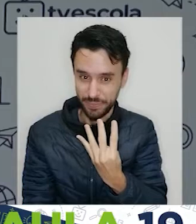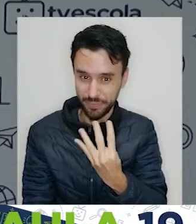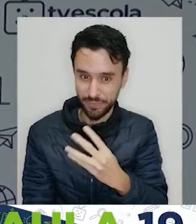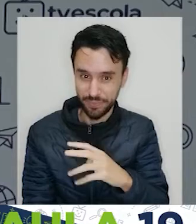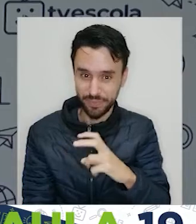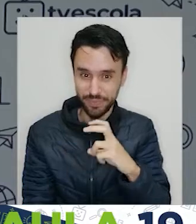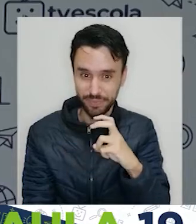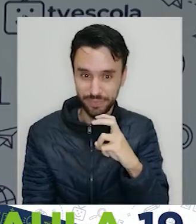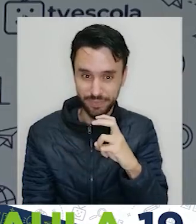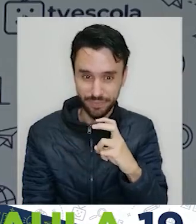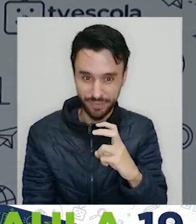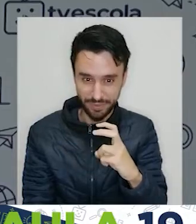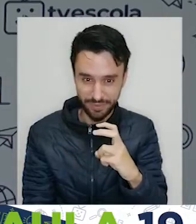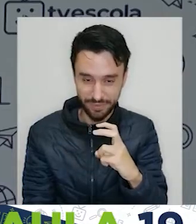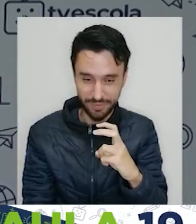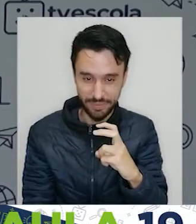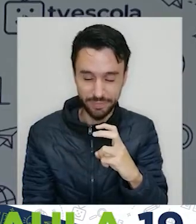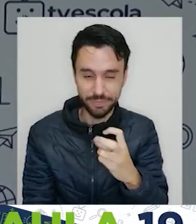quatro,